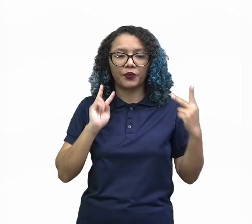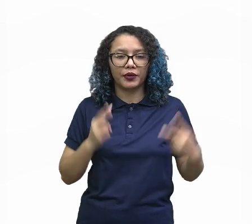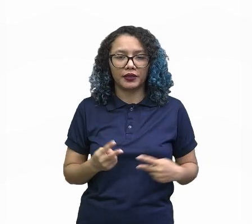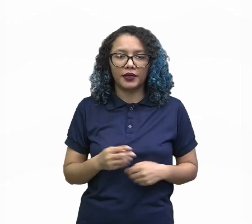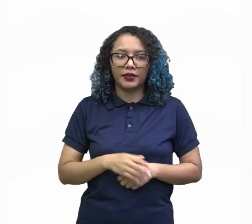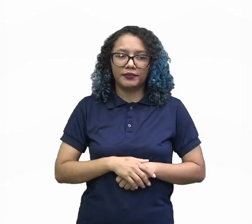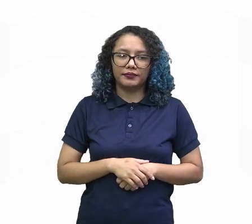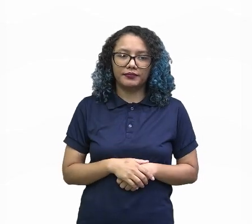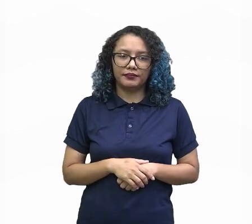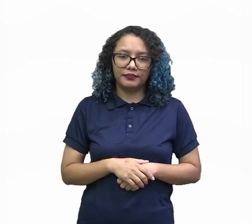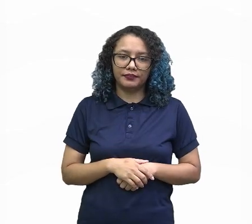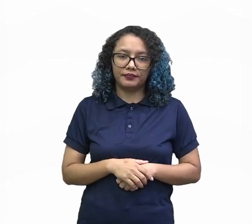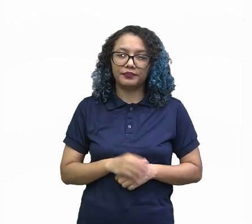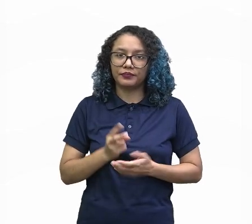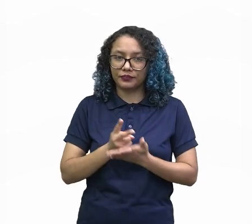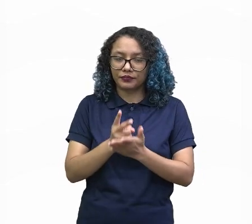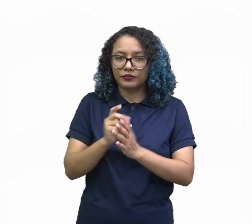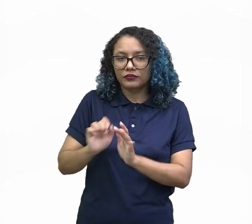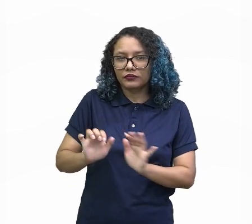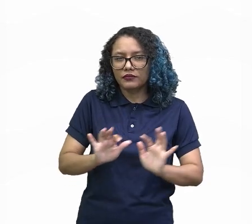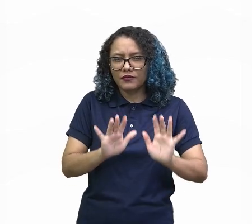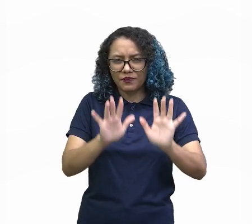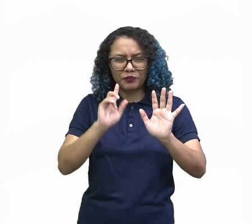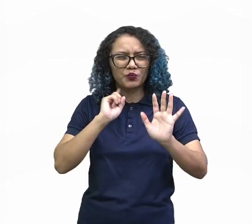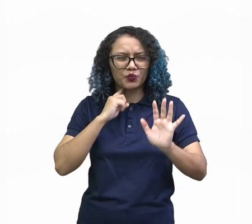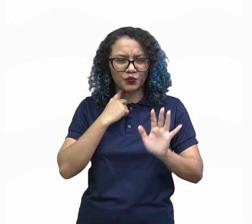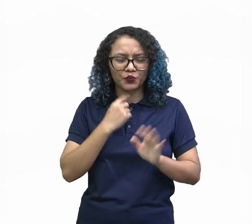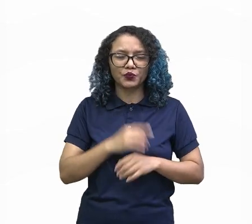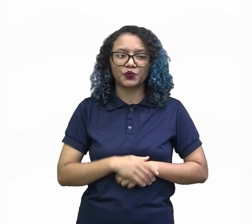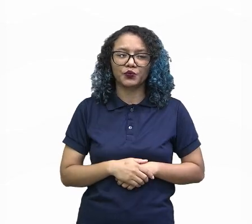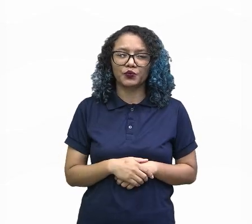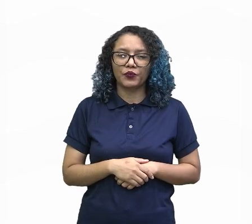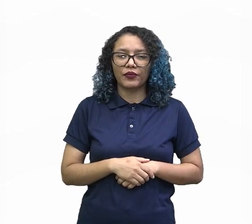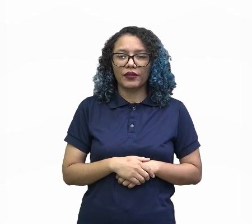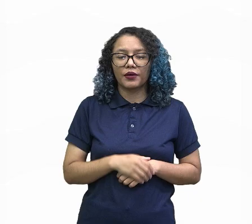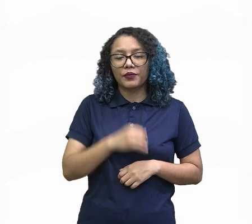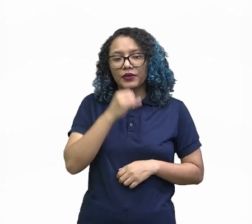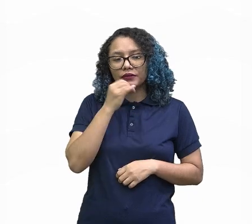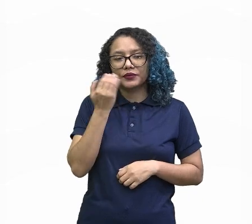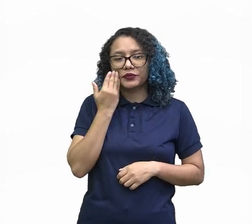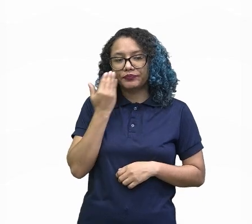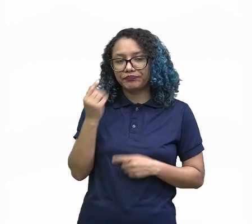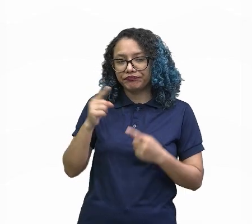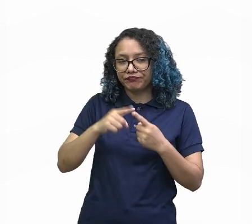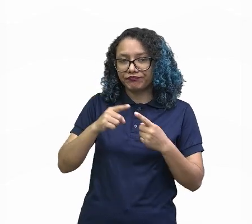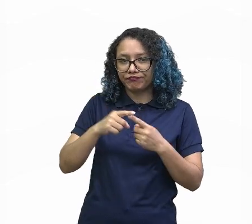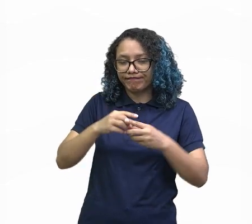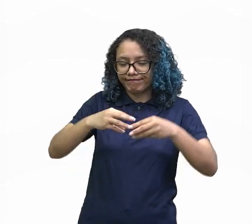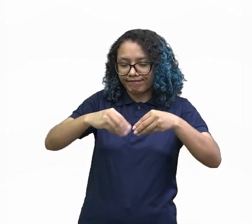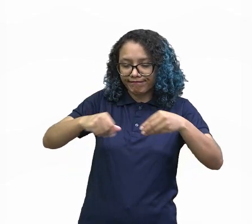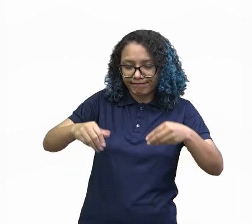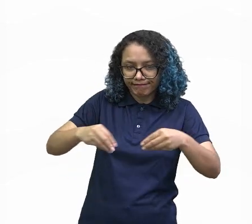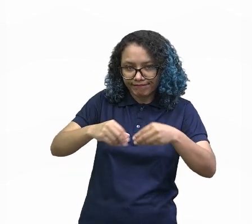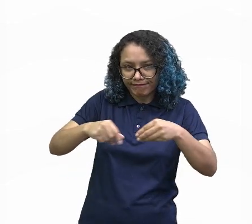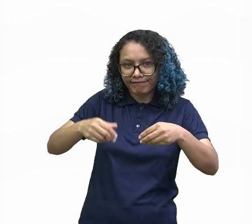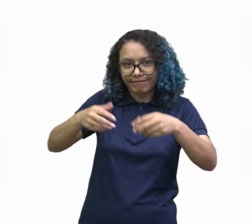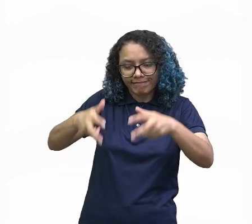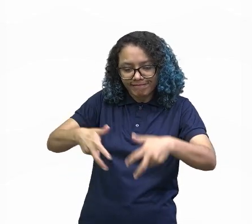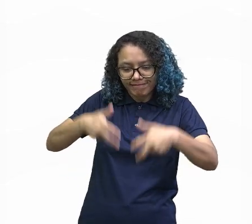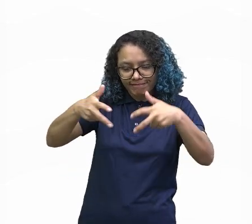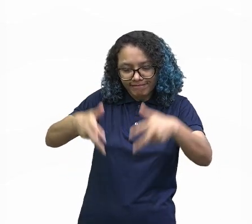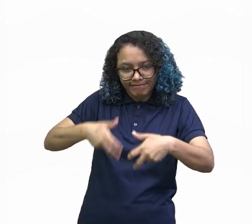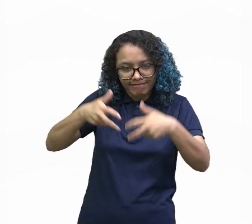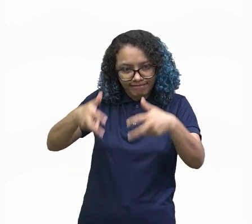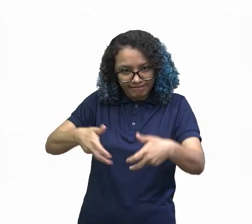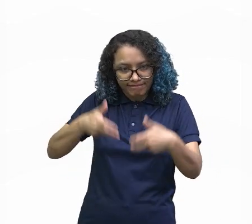grande quantidade de gases tóxicos ou poluentes, como também a mineração, né, que é uma outra atividade